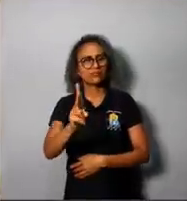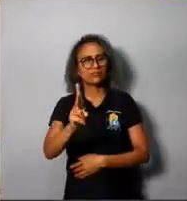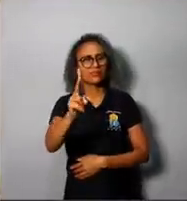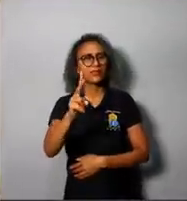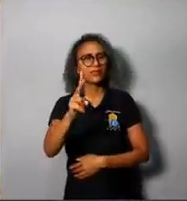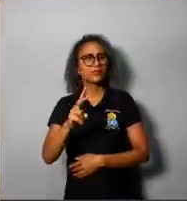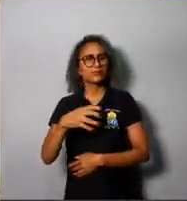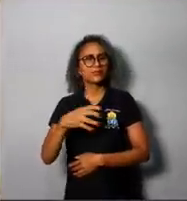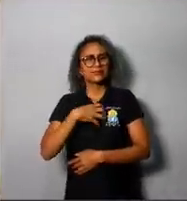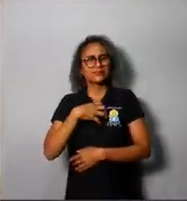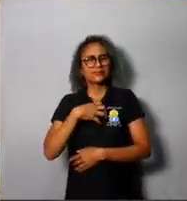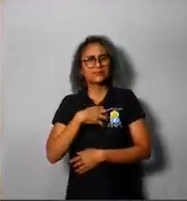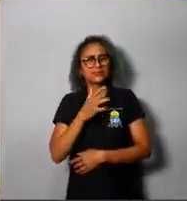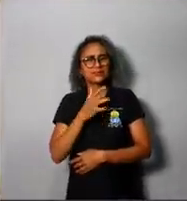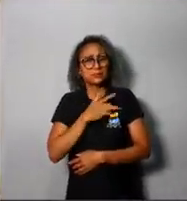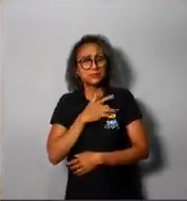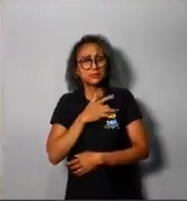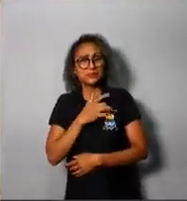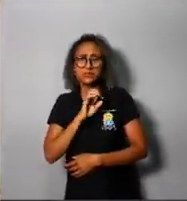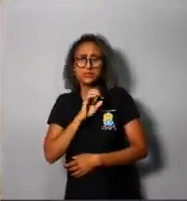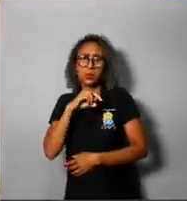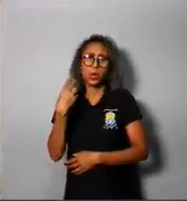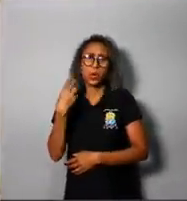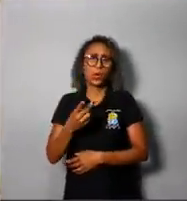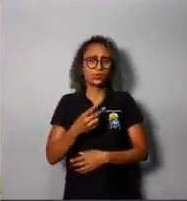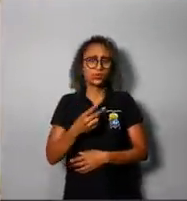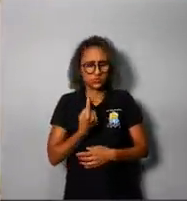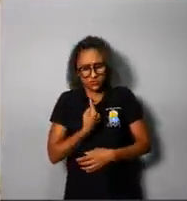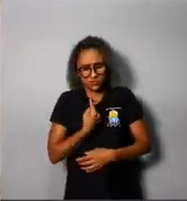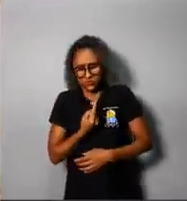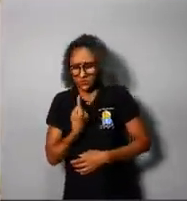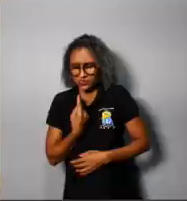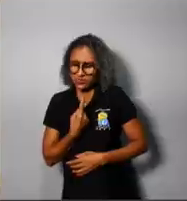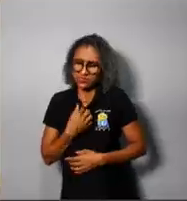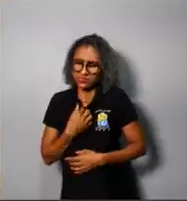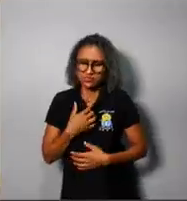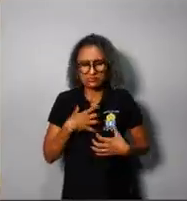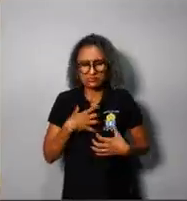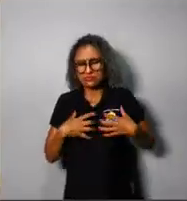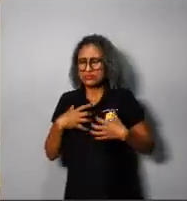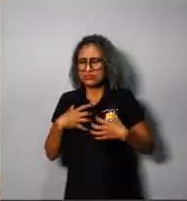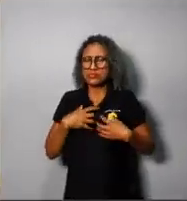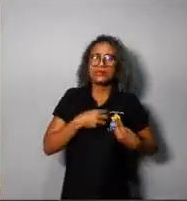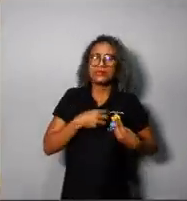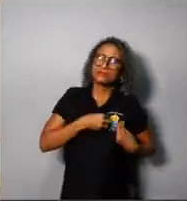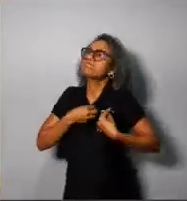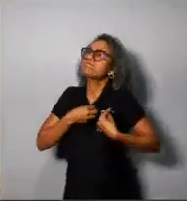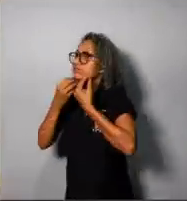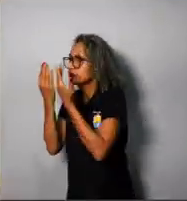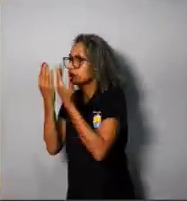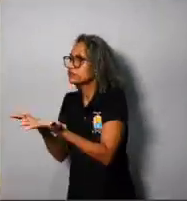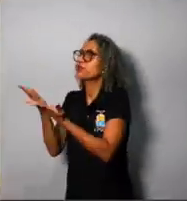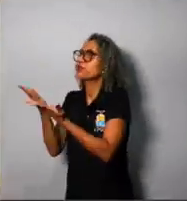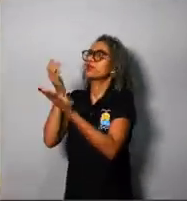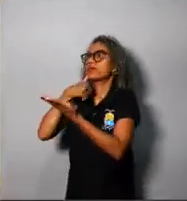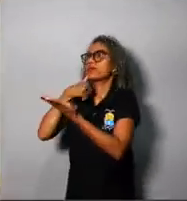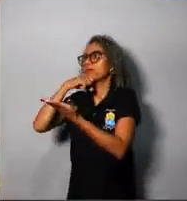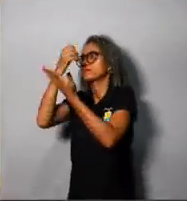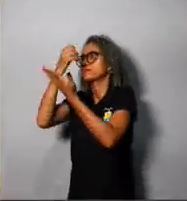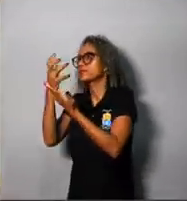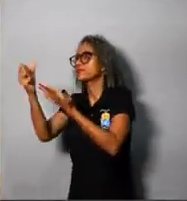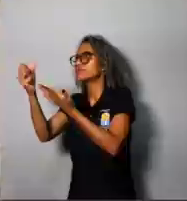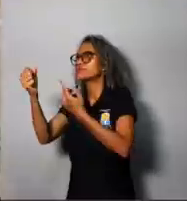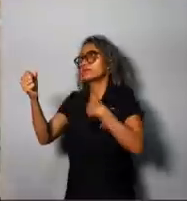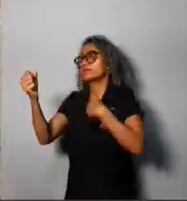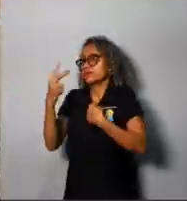a solidão me abatem, me entrego em teus braços, ó Mãe. Como criança carente,